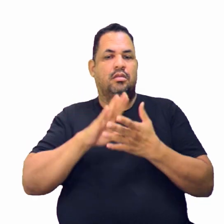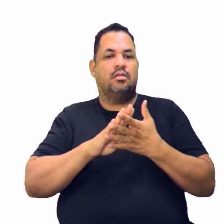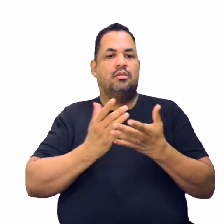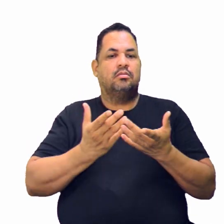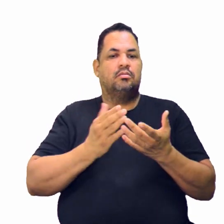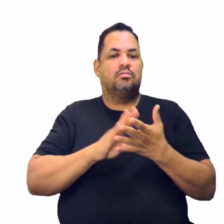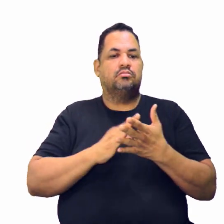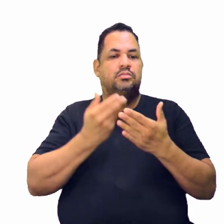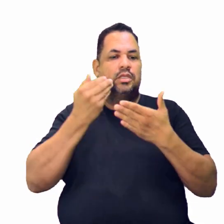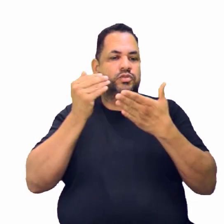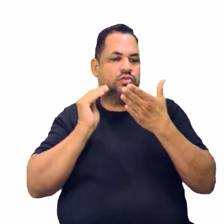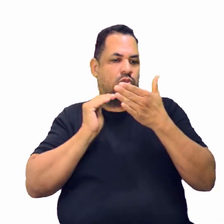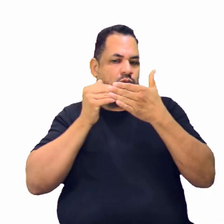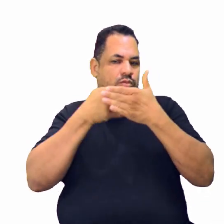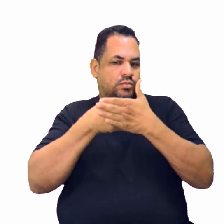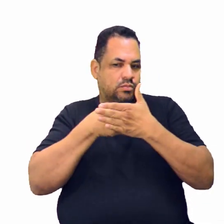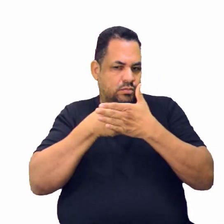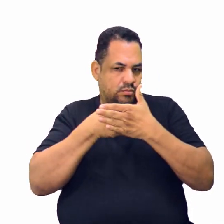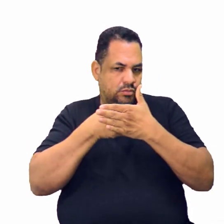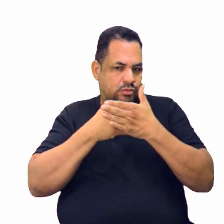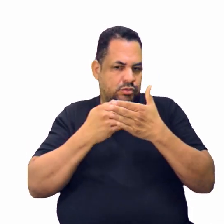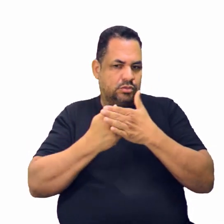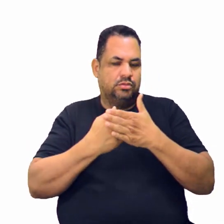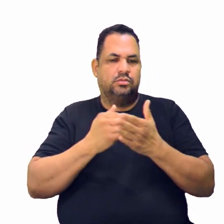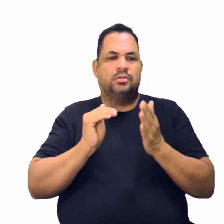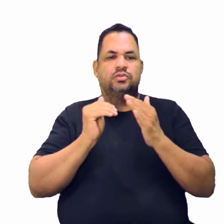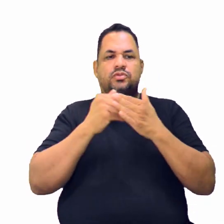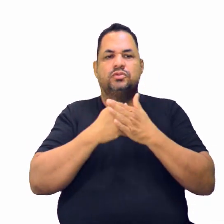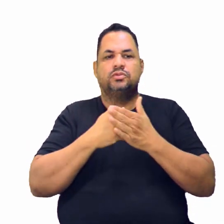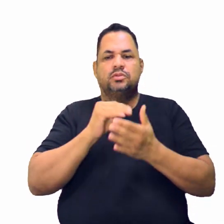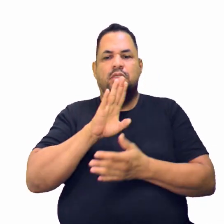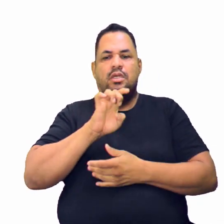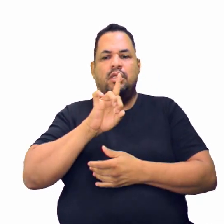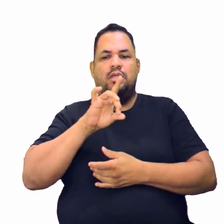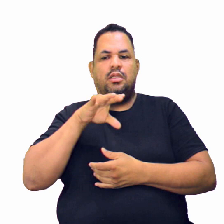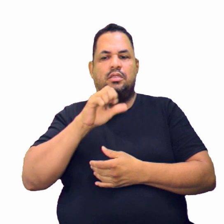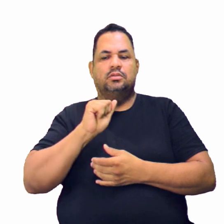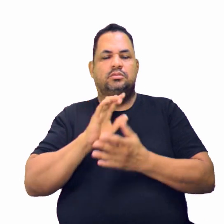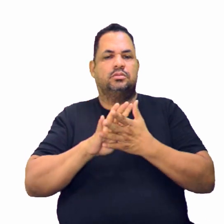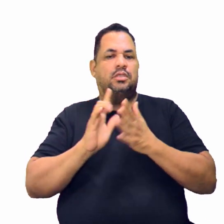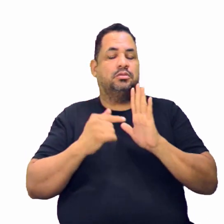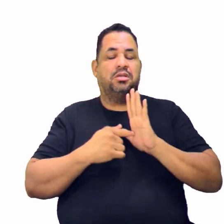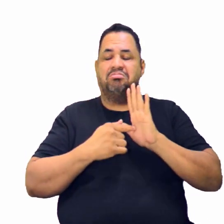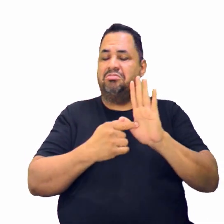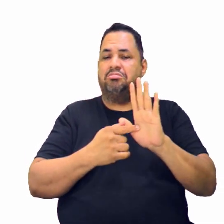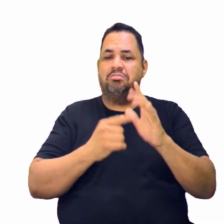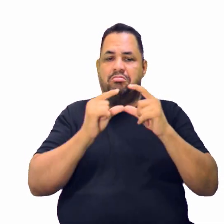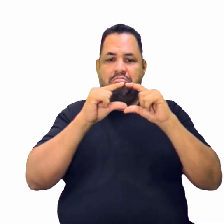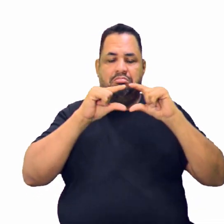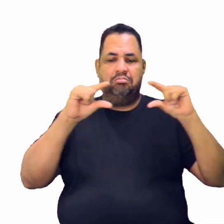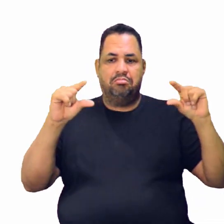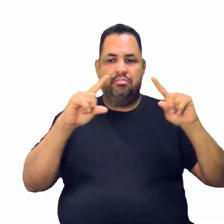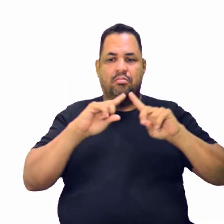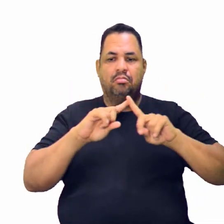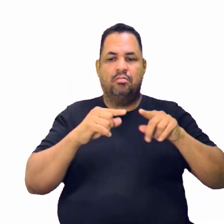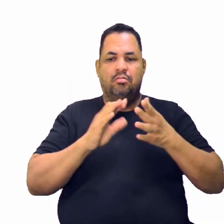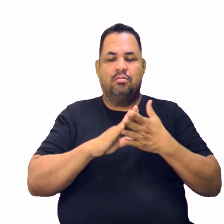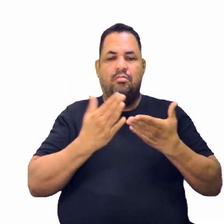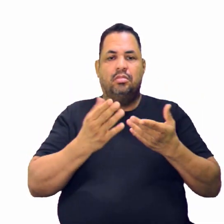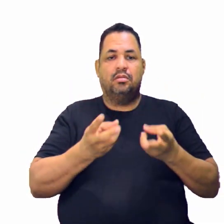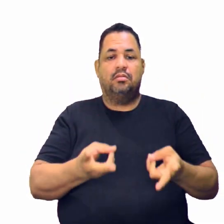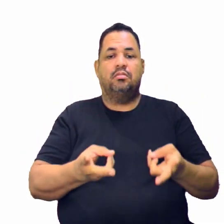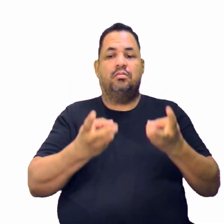aquele que está oculto, o elíptico, tá bom? Não está expresso na oração, mas pode